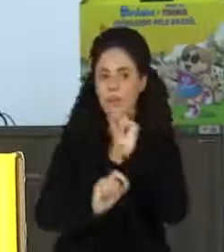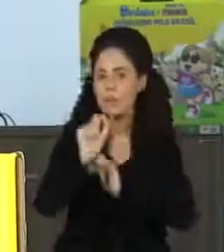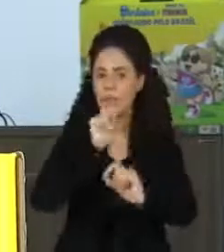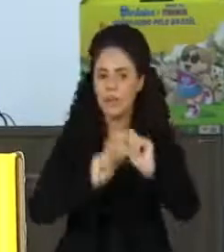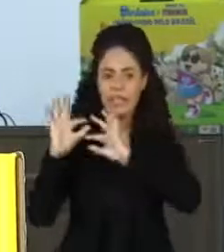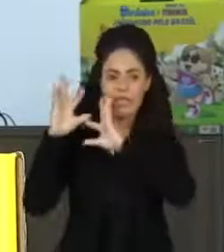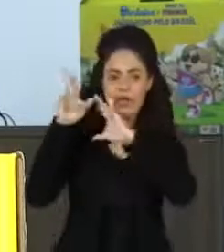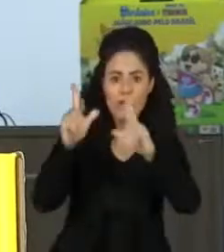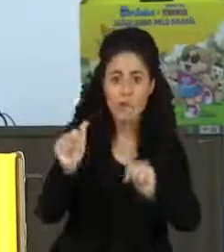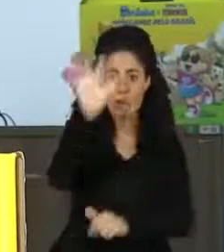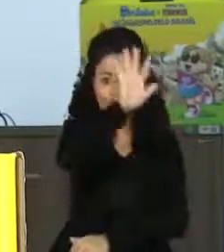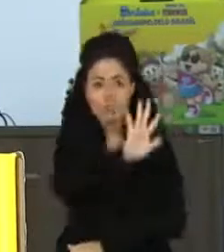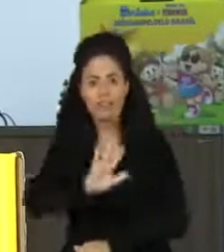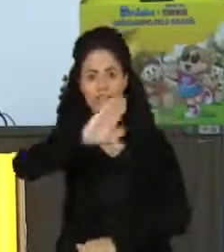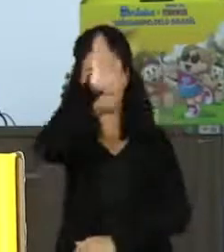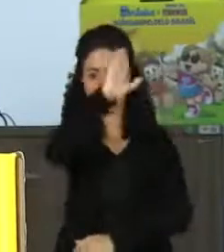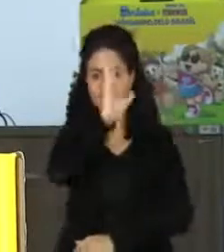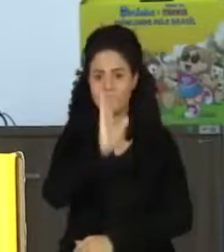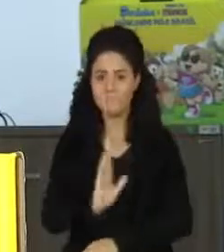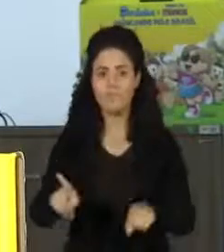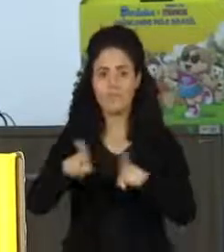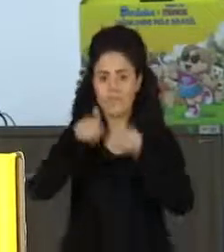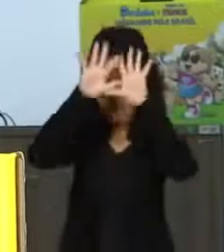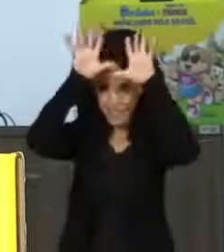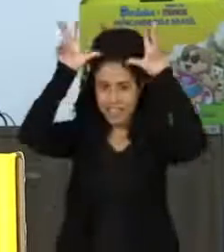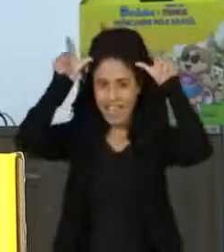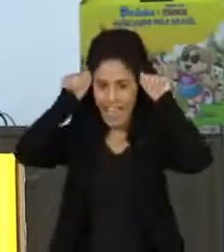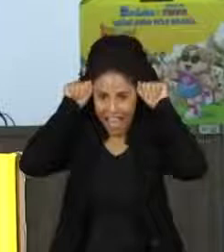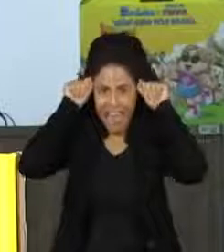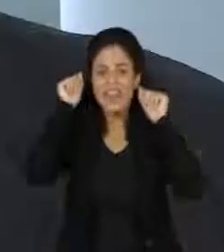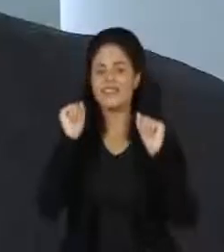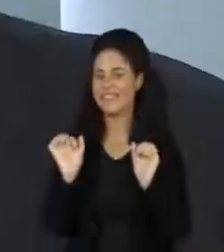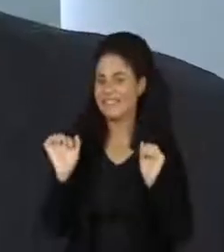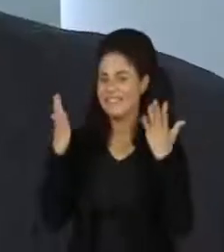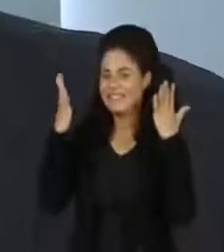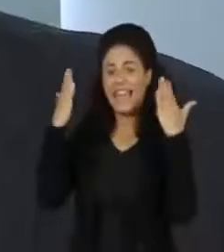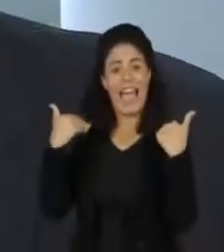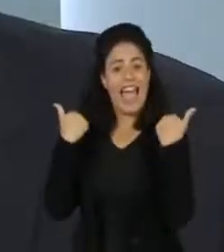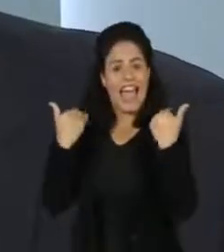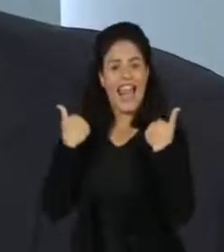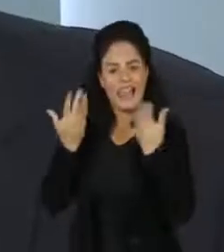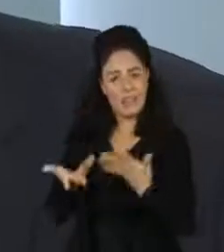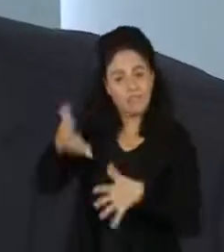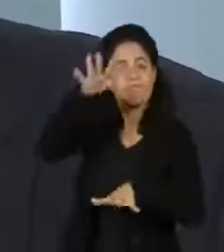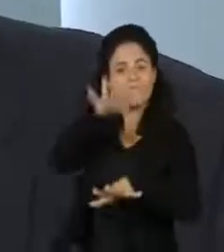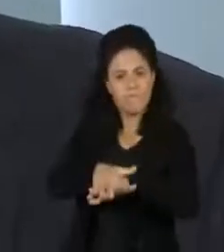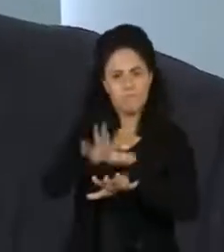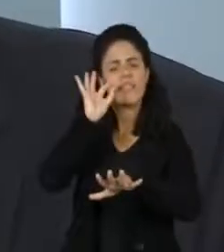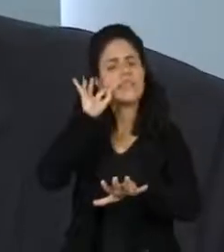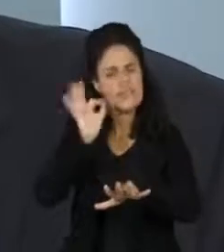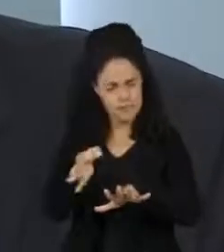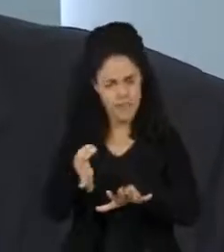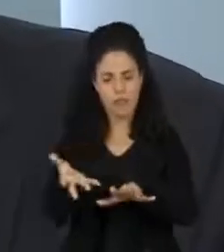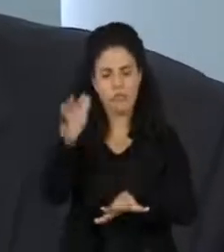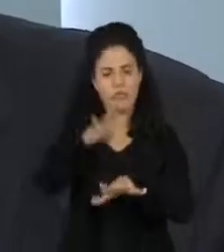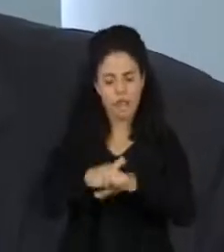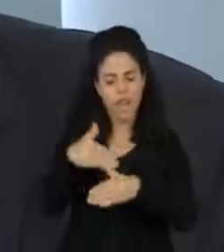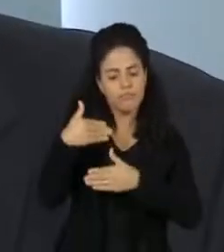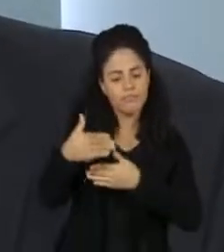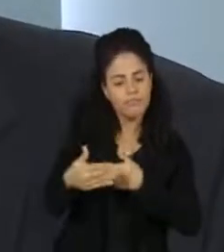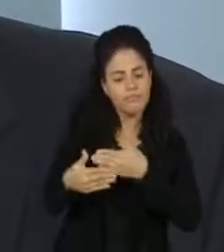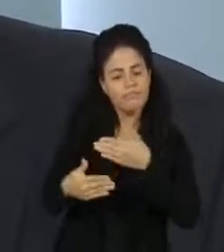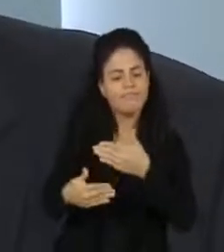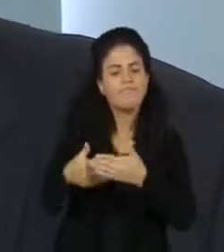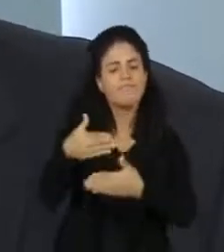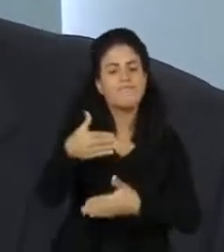em todo o Brasil, até no Acre, vai ter guia da Copa. É inclusão, certo? Acho que é um passo a